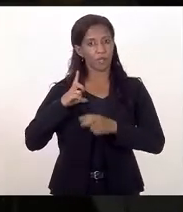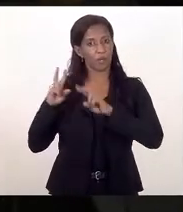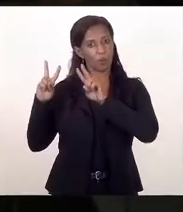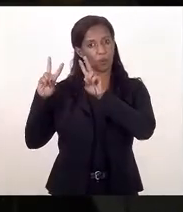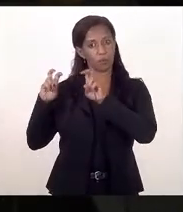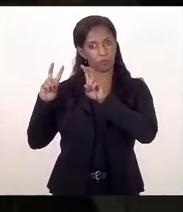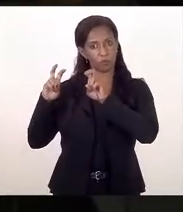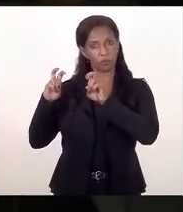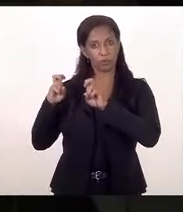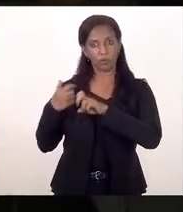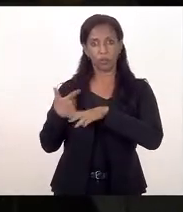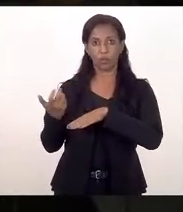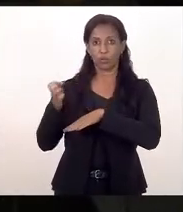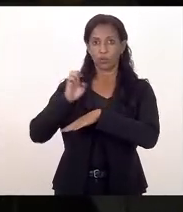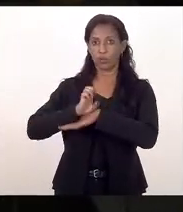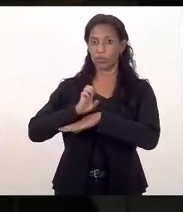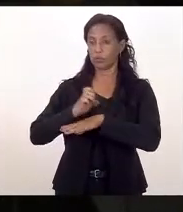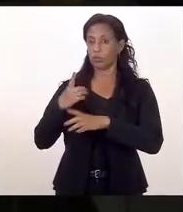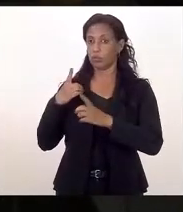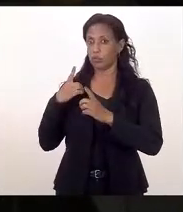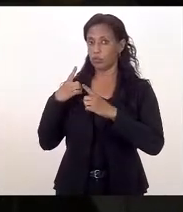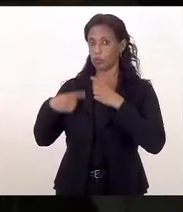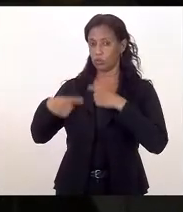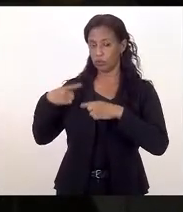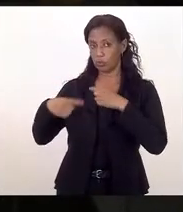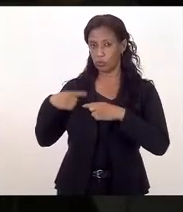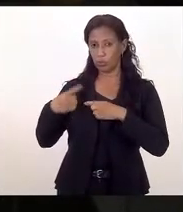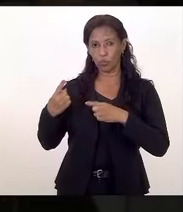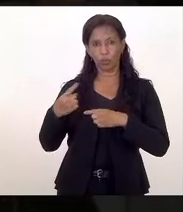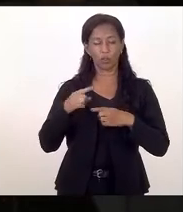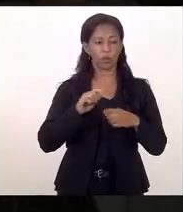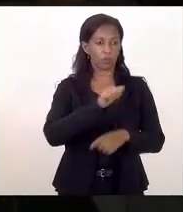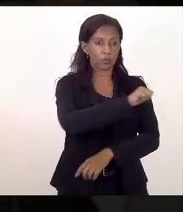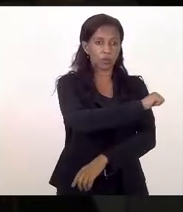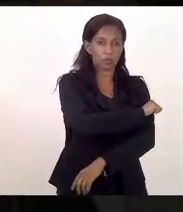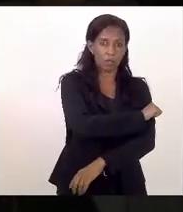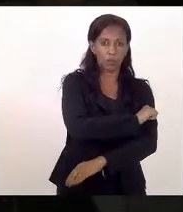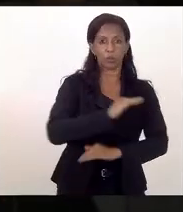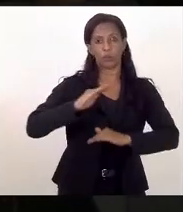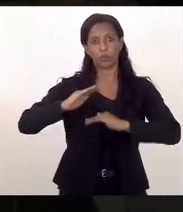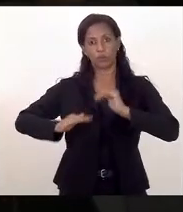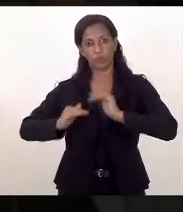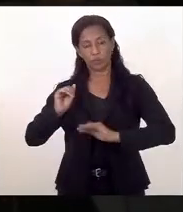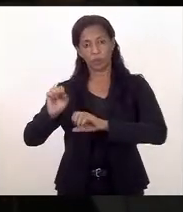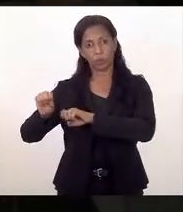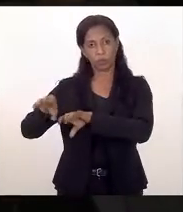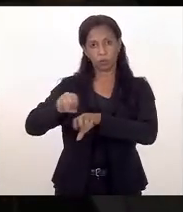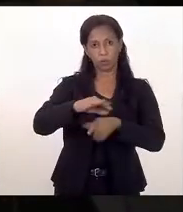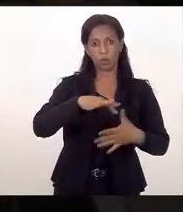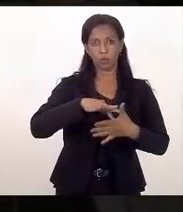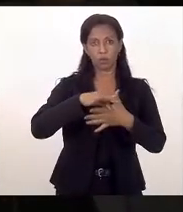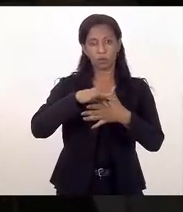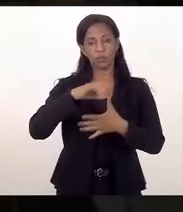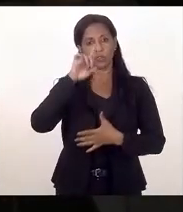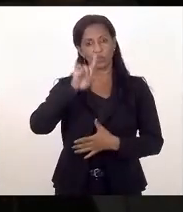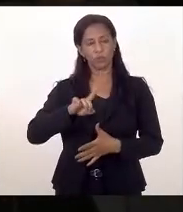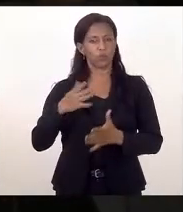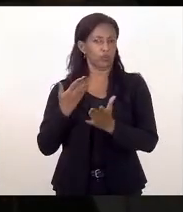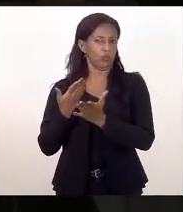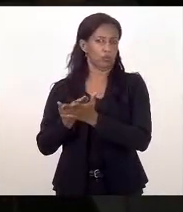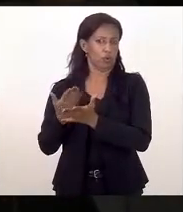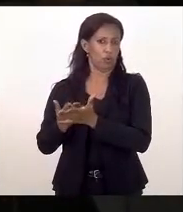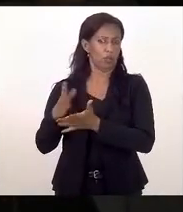possibilidades que o Estado discuta com estudantes e suas representações, profissionais de educação e suas representações, diretores de escola e suas